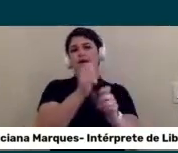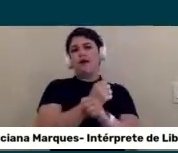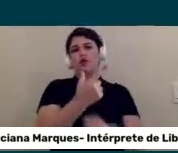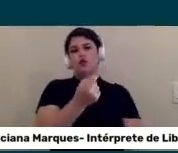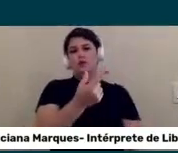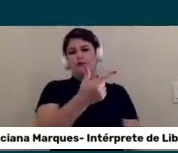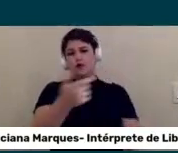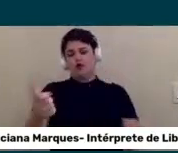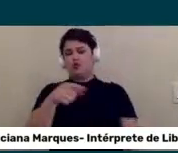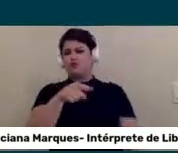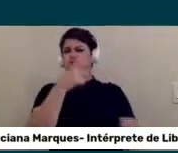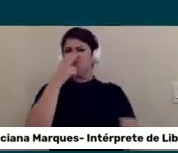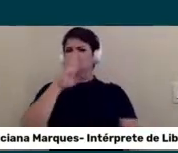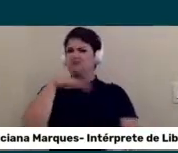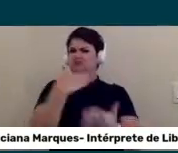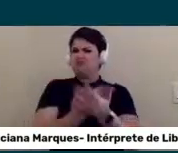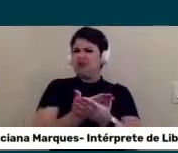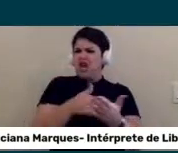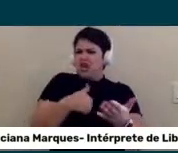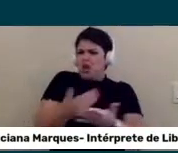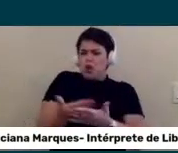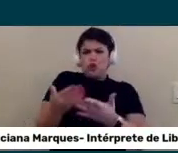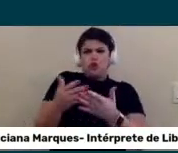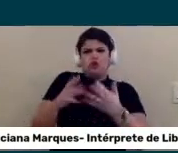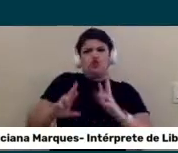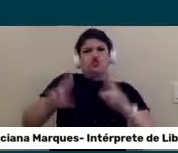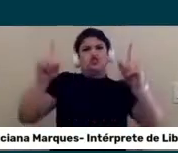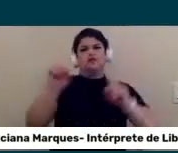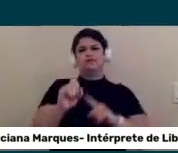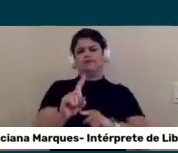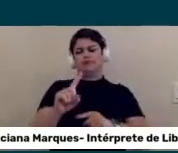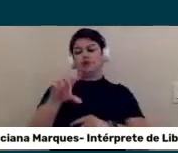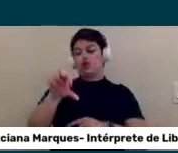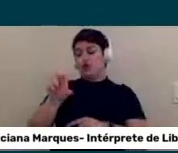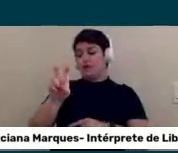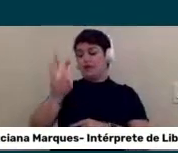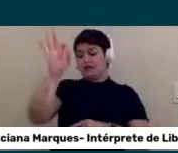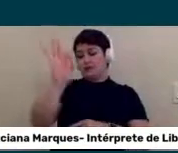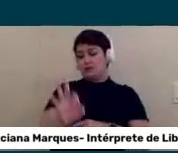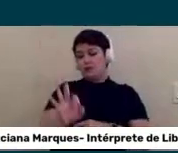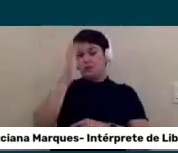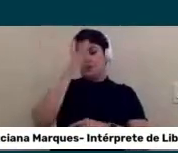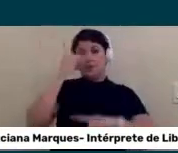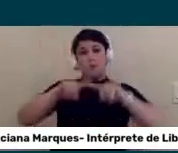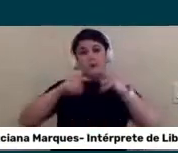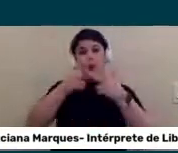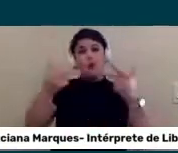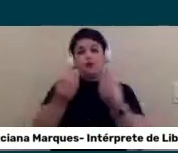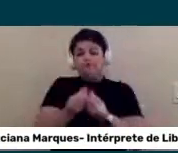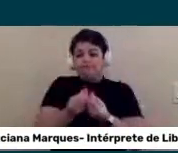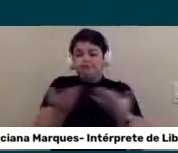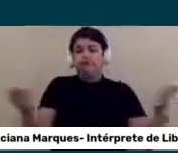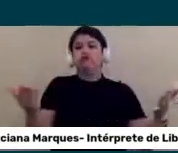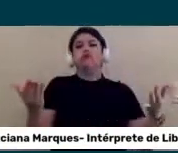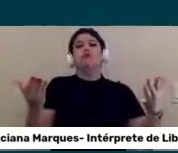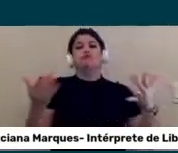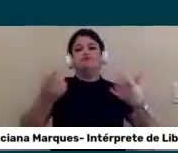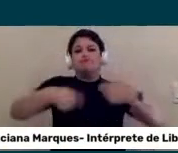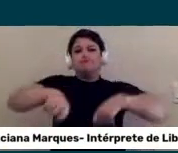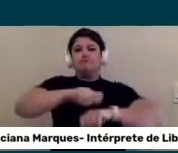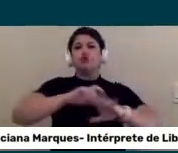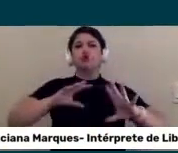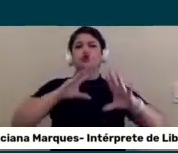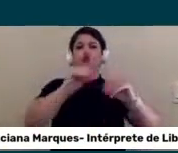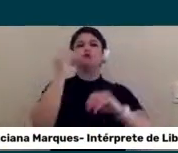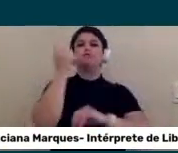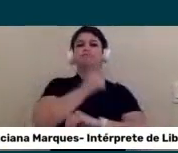os números não sejam tão diferentes. Aqui, 95% dos novos produtos lançados no mercado falham, né? E por que